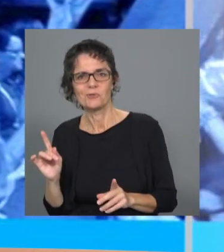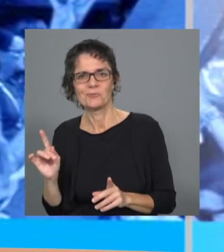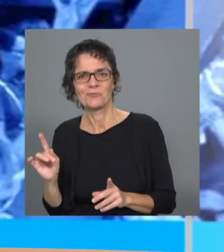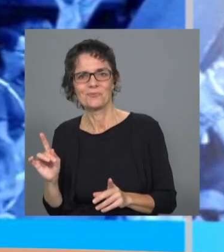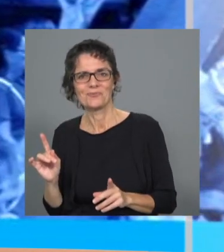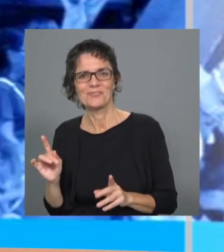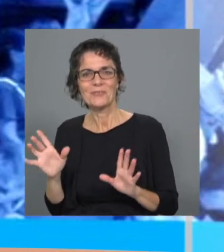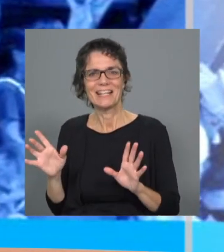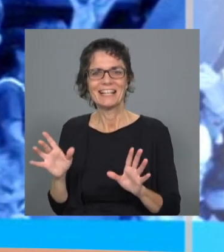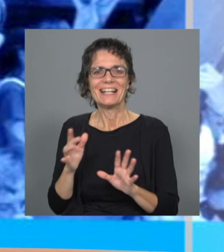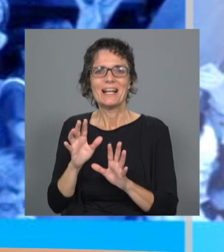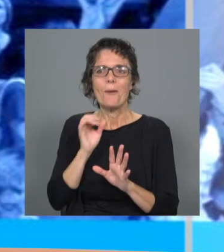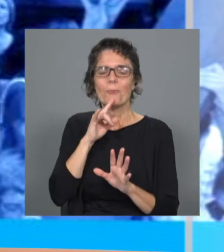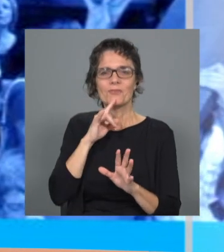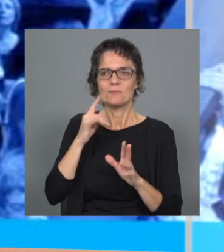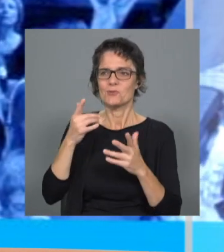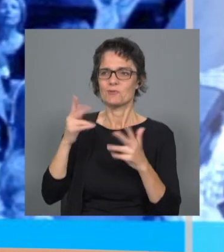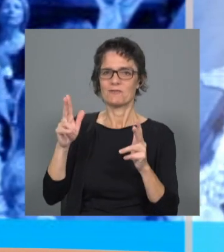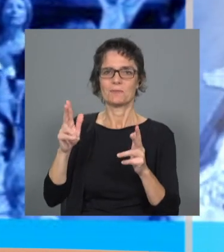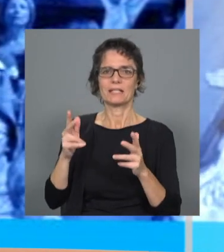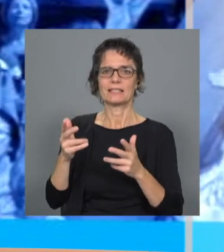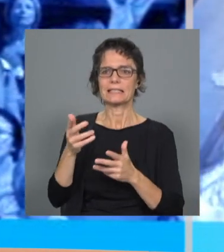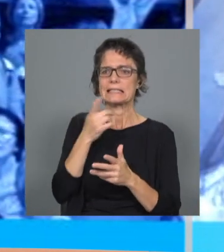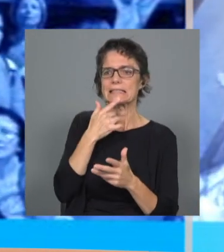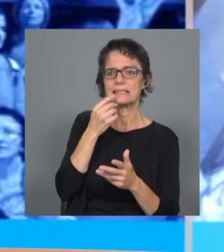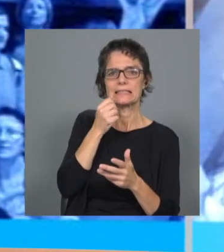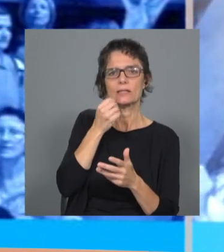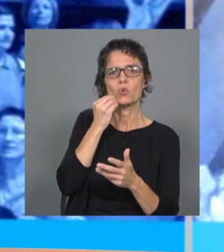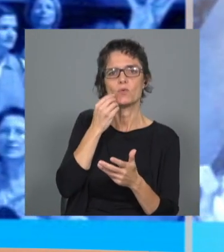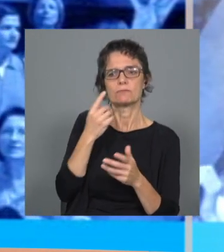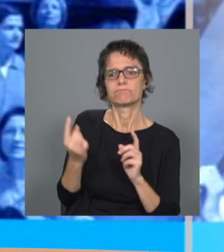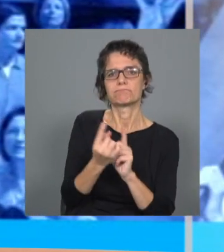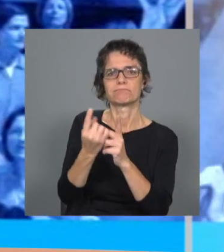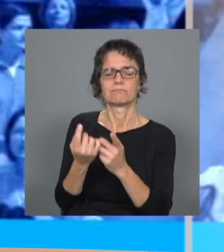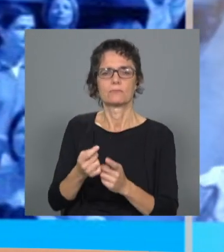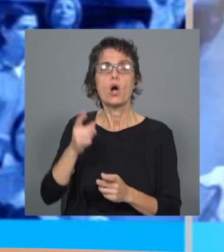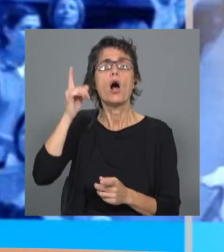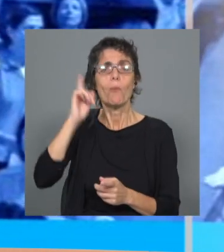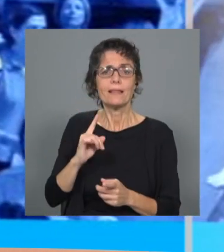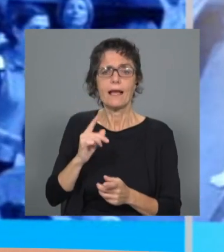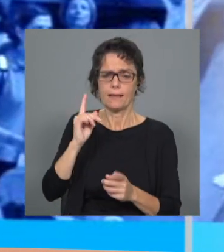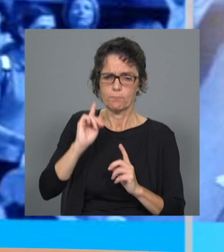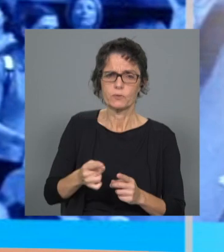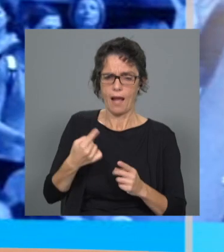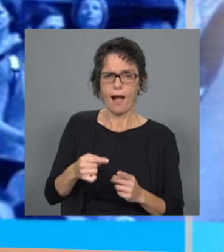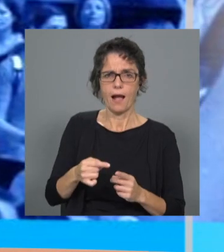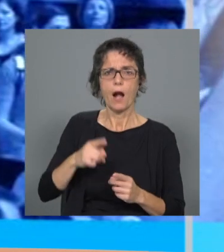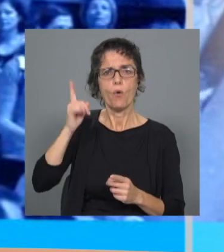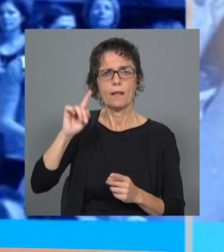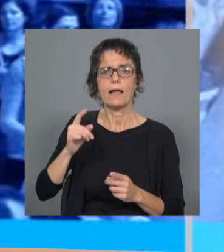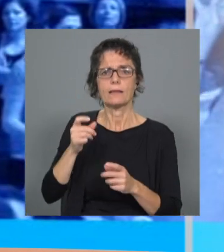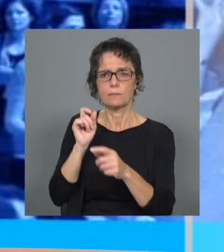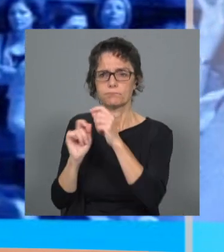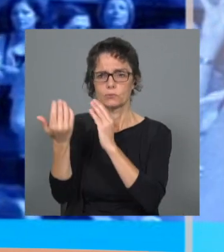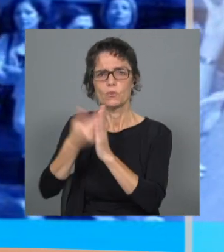manobra. Portanto, o que é preciso é que haja criatividade. Há uma data marcada para começar, há uma data marcada para enviar o documento, mas tudo o que vai decorrer